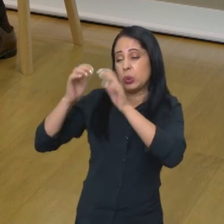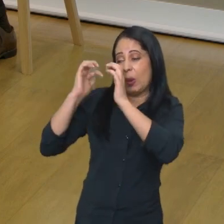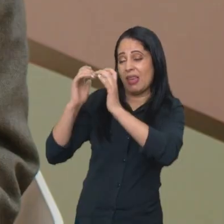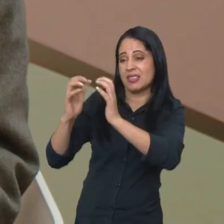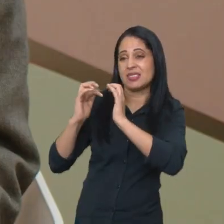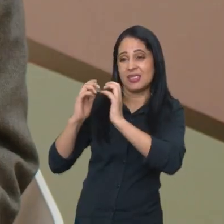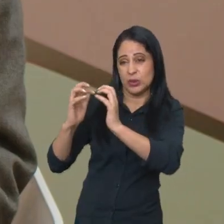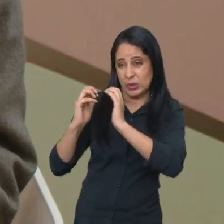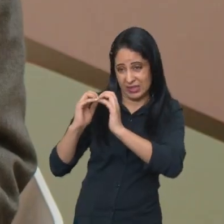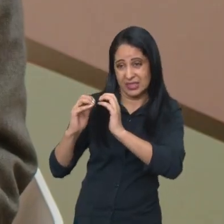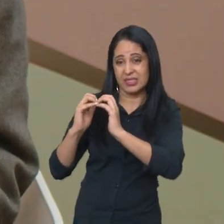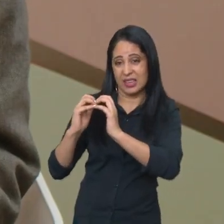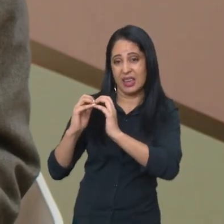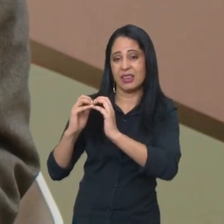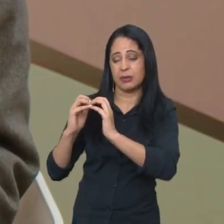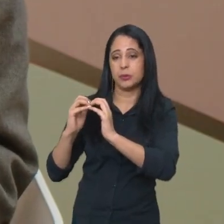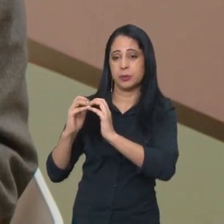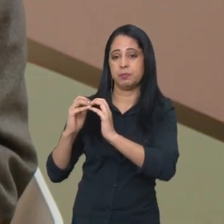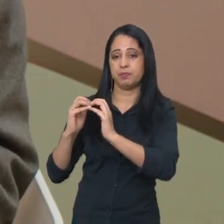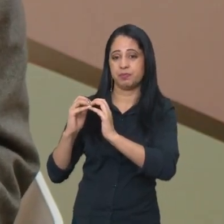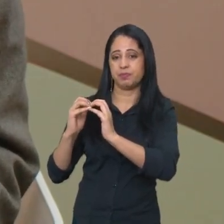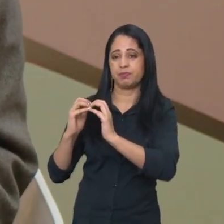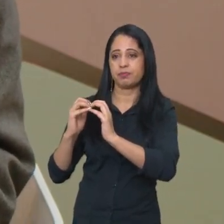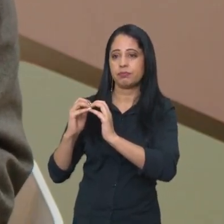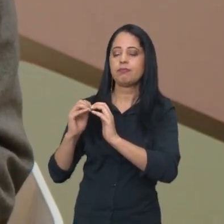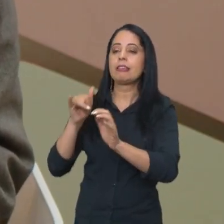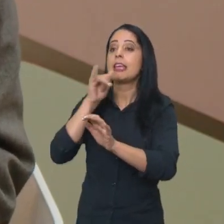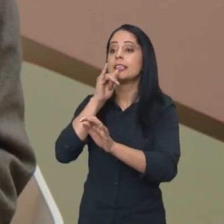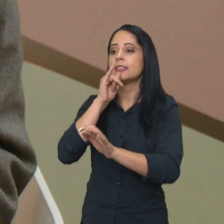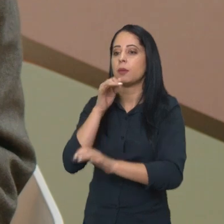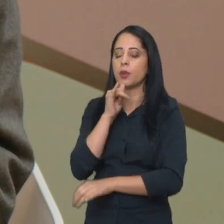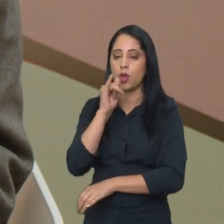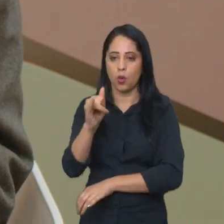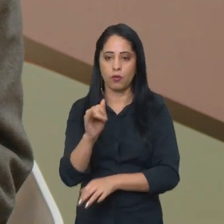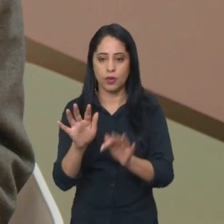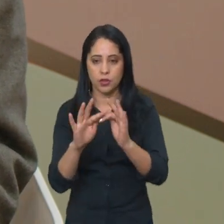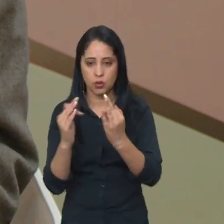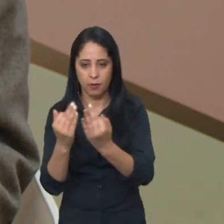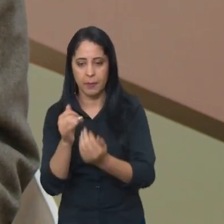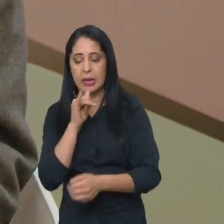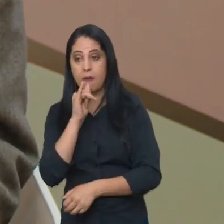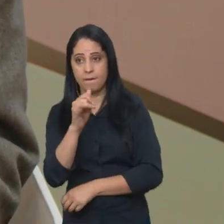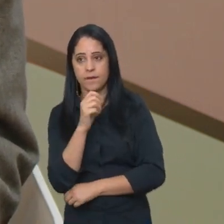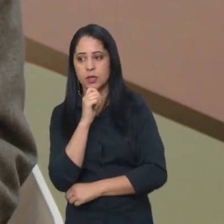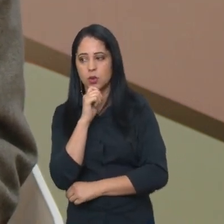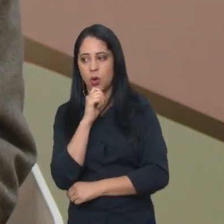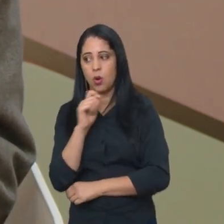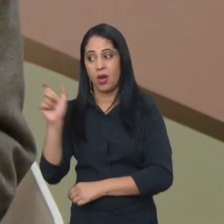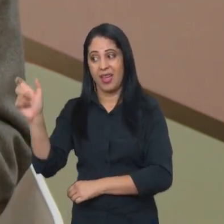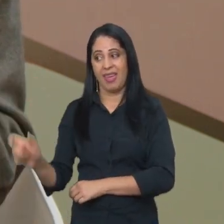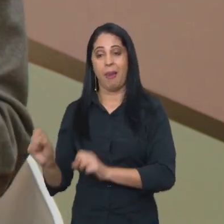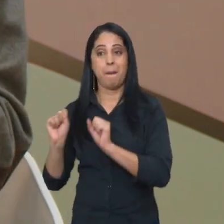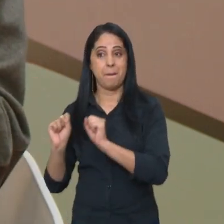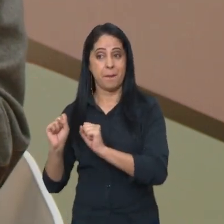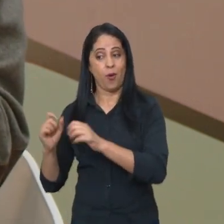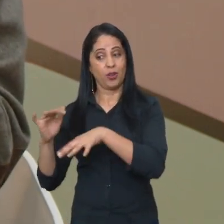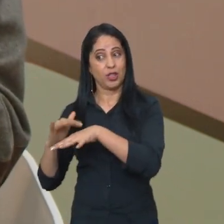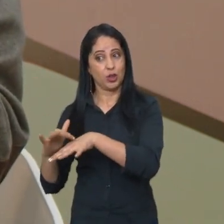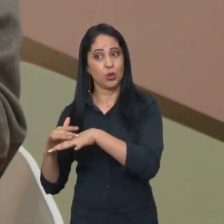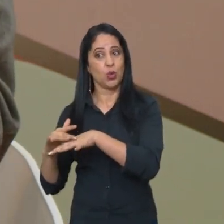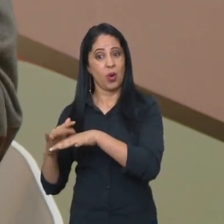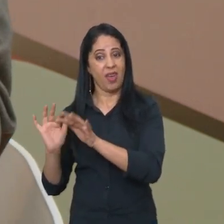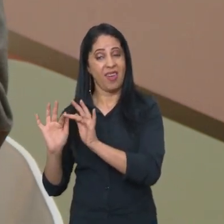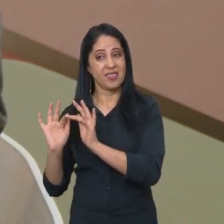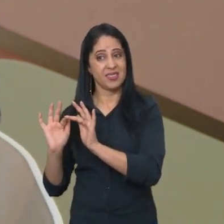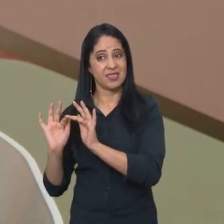eu falo para o paciente ou para a família que existe uma suspeita ou que existe um quadro de demência, o estigma